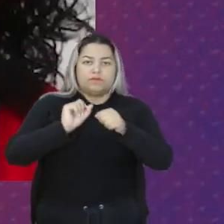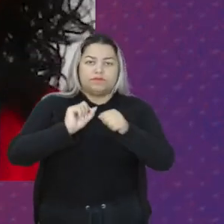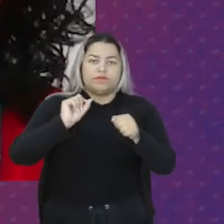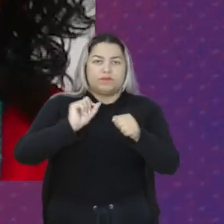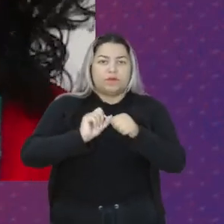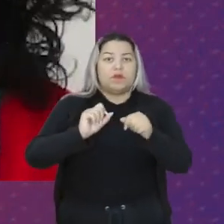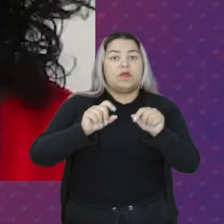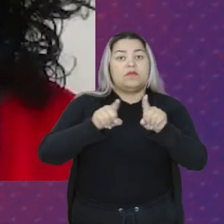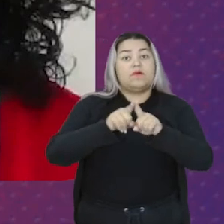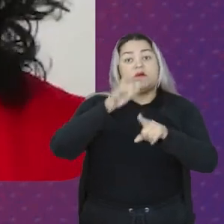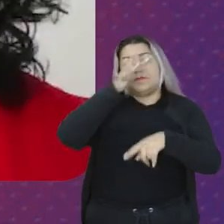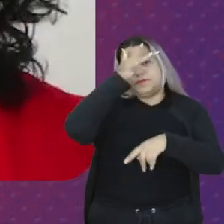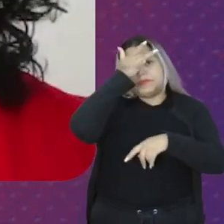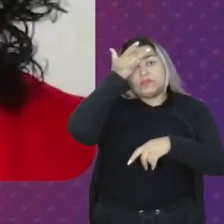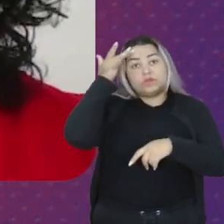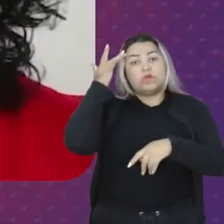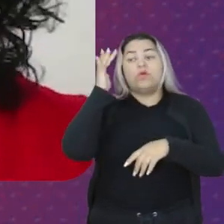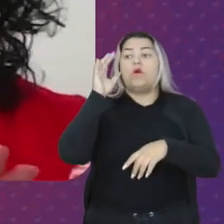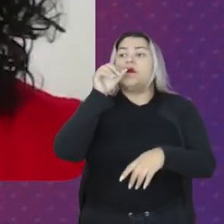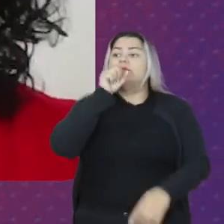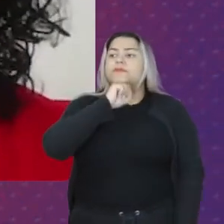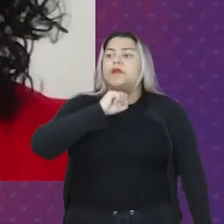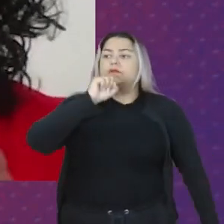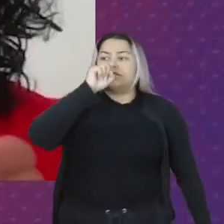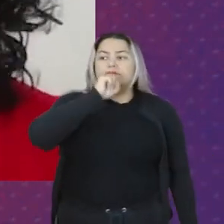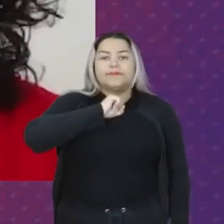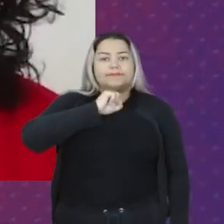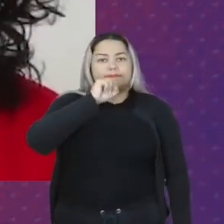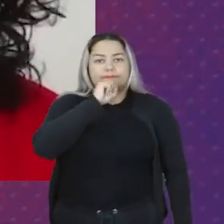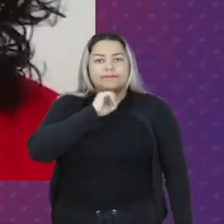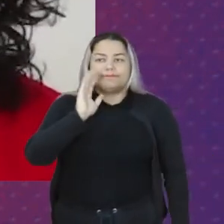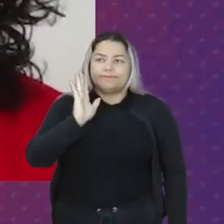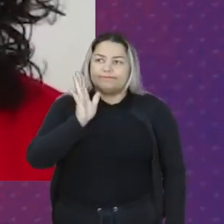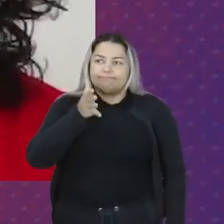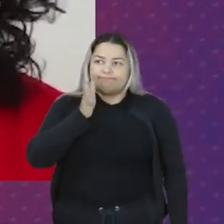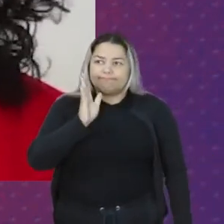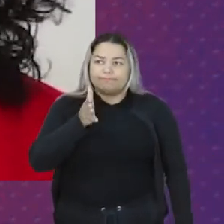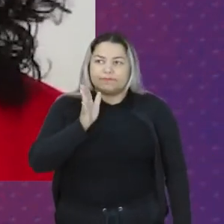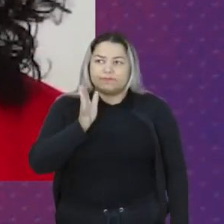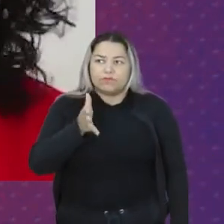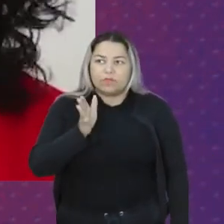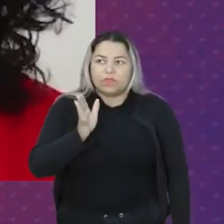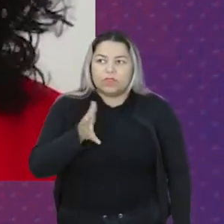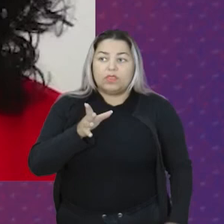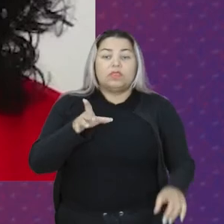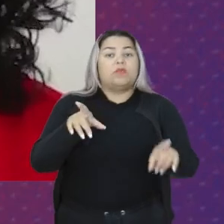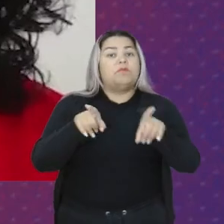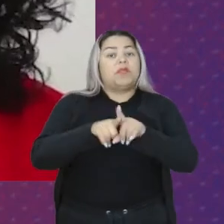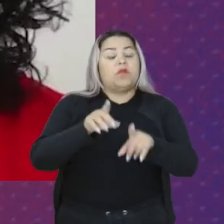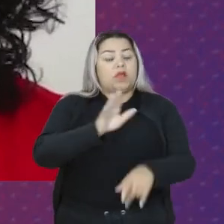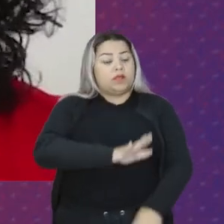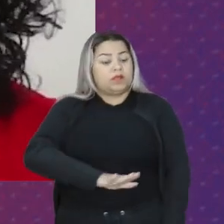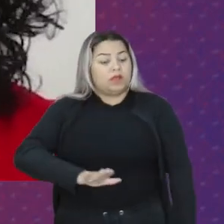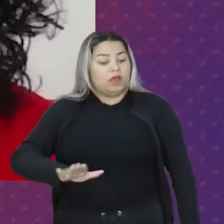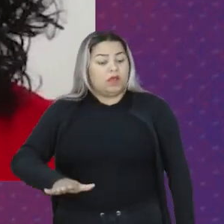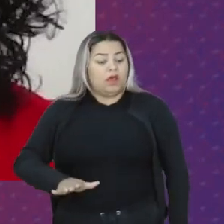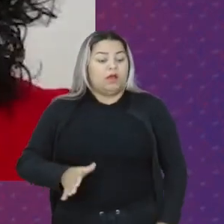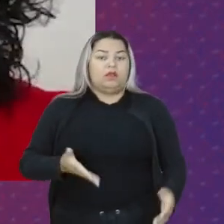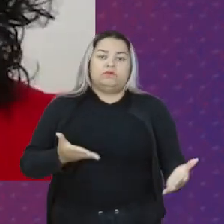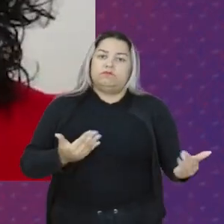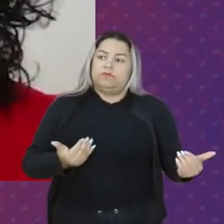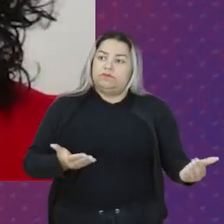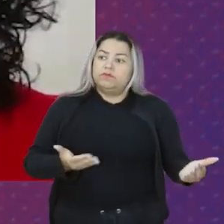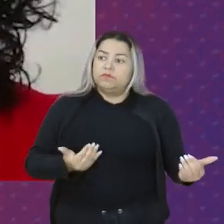uma pessoa mais velha ou por uma pessoa que, com relação à criança ou